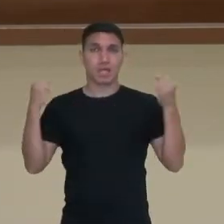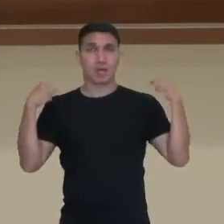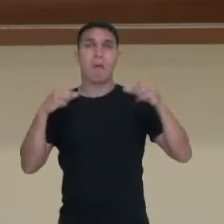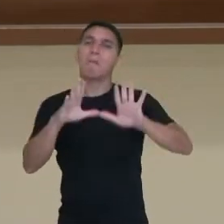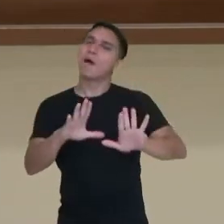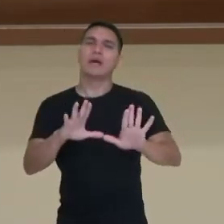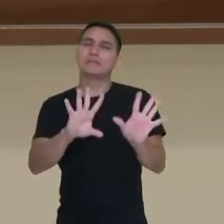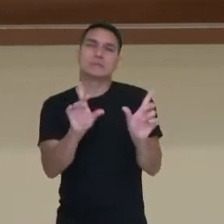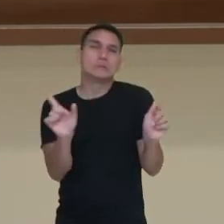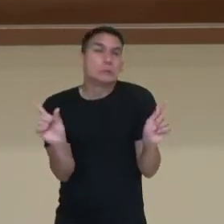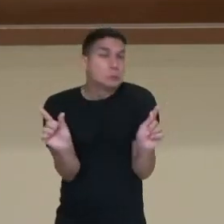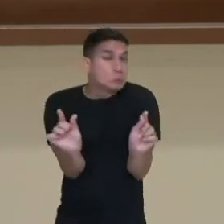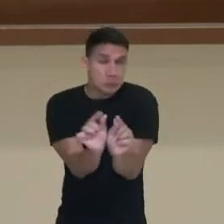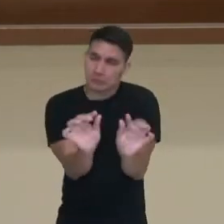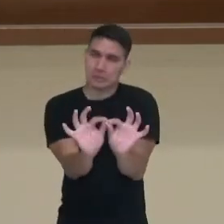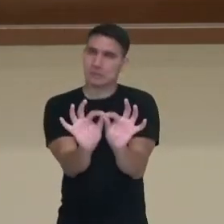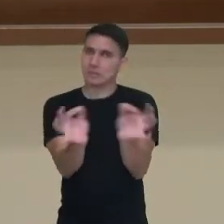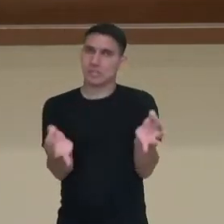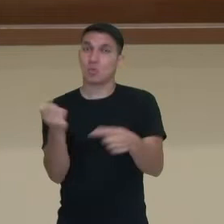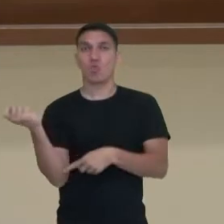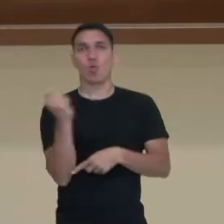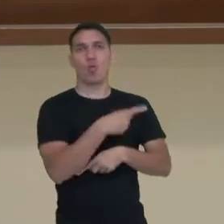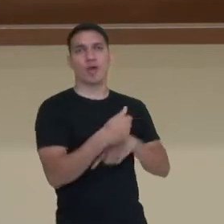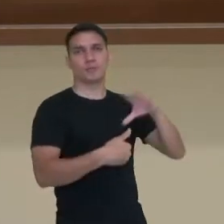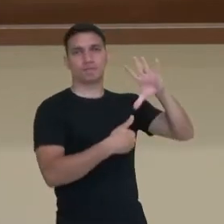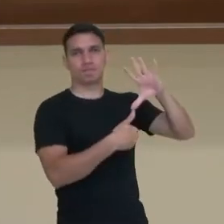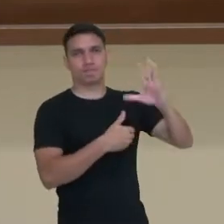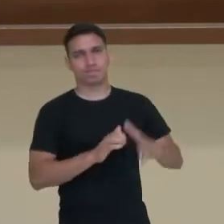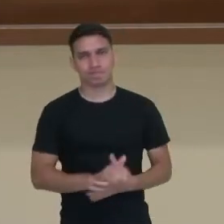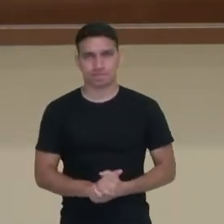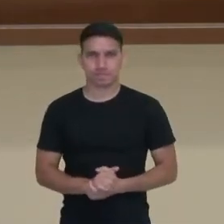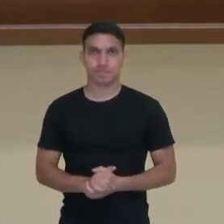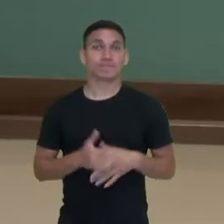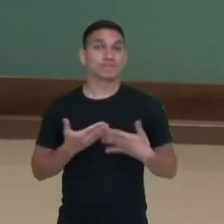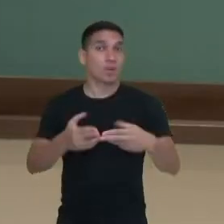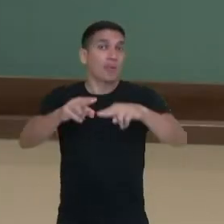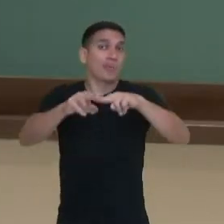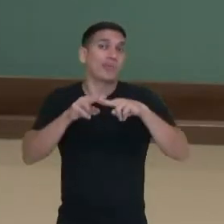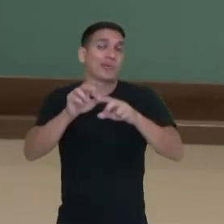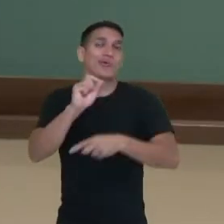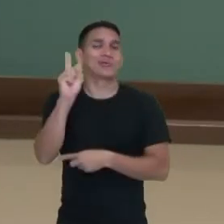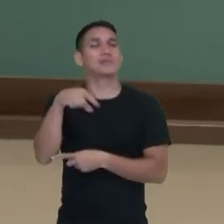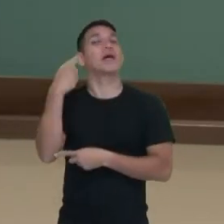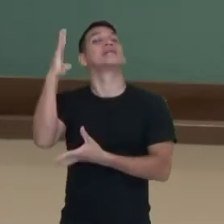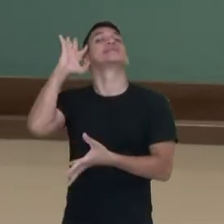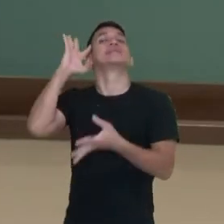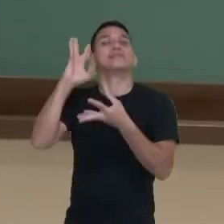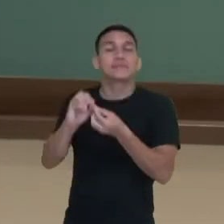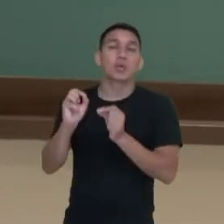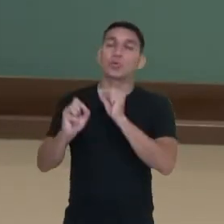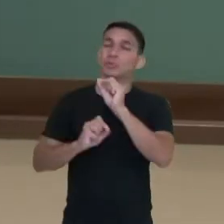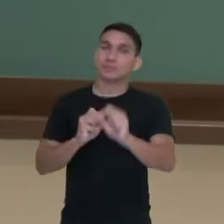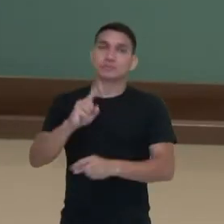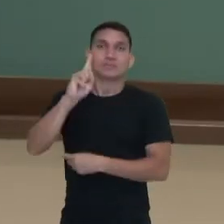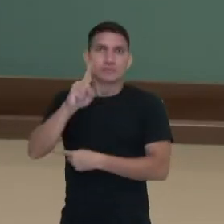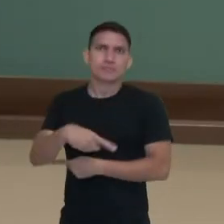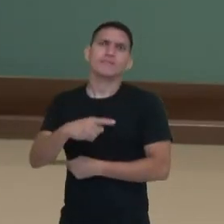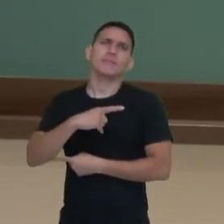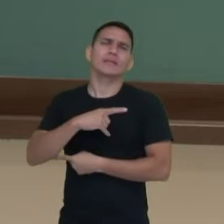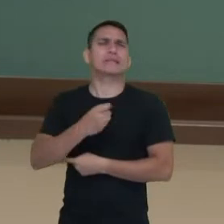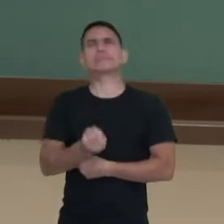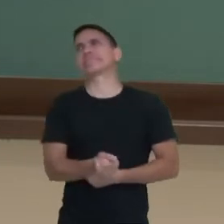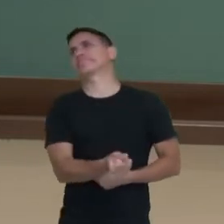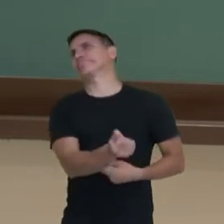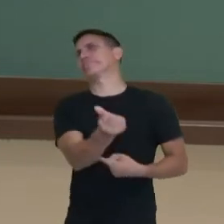bem mais simples do que acontece lá, tá? Por isso que a gente entende daí, né, como existem